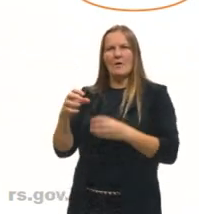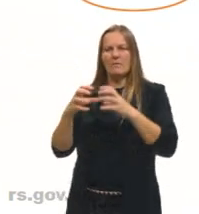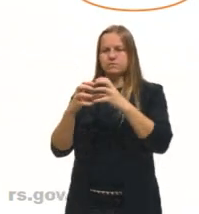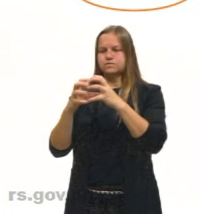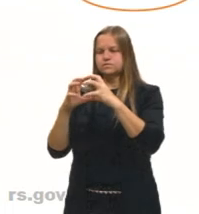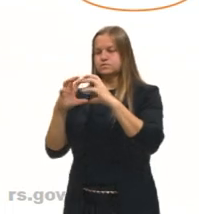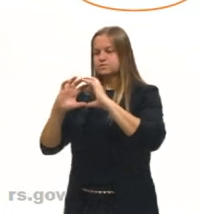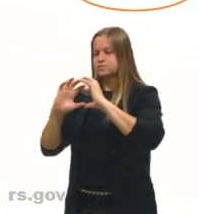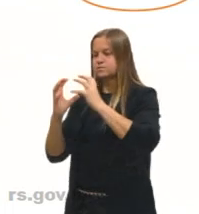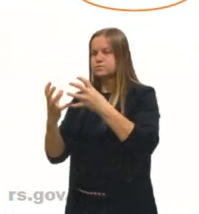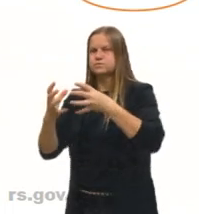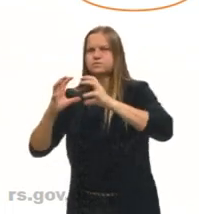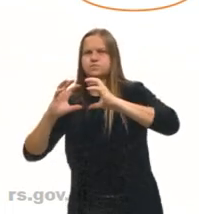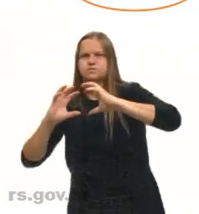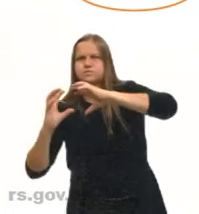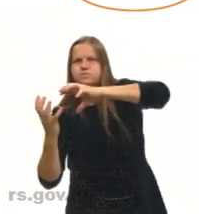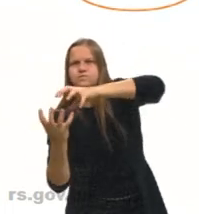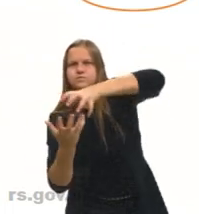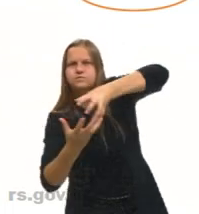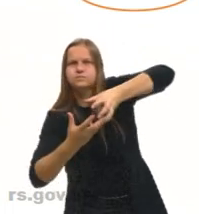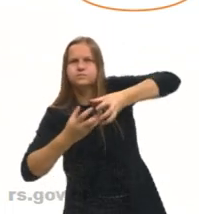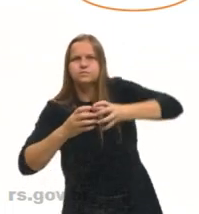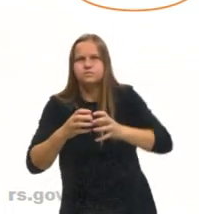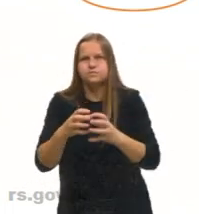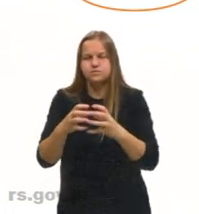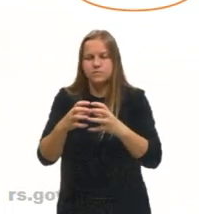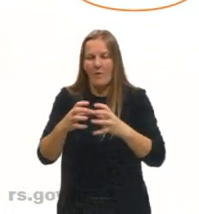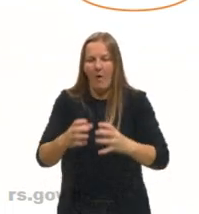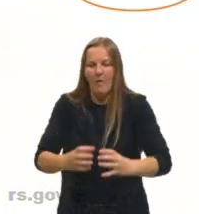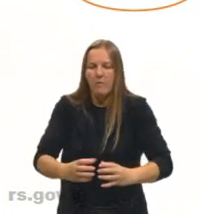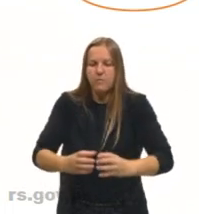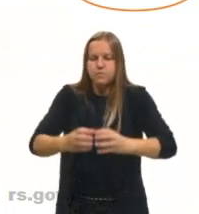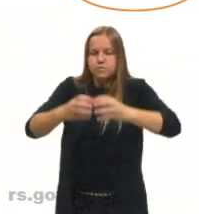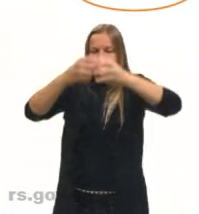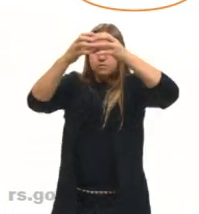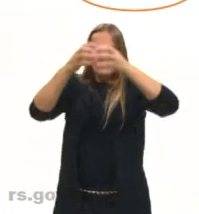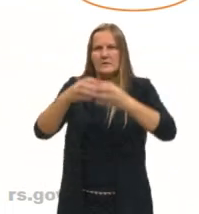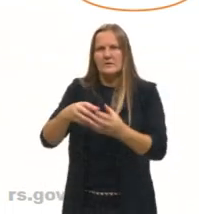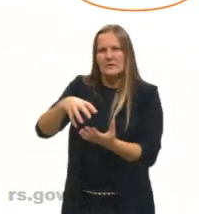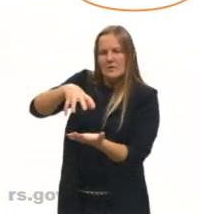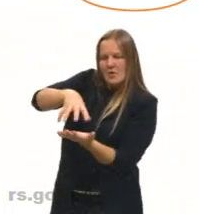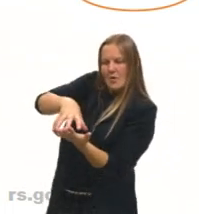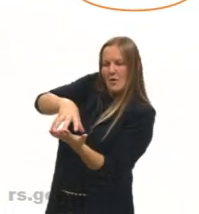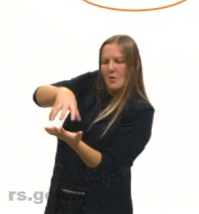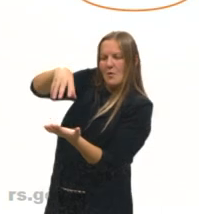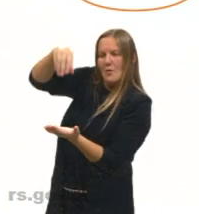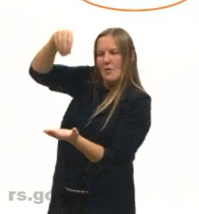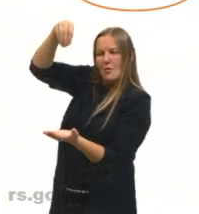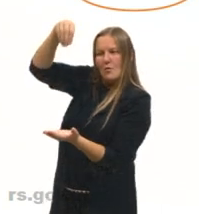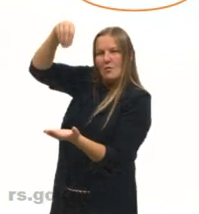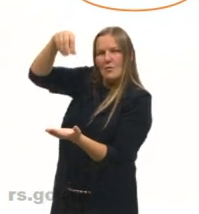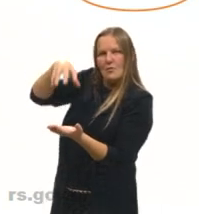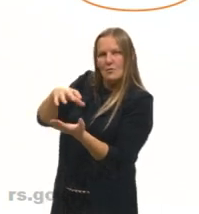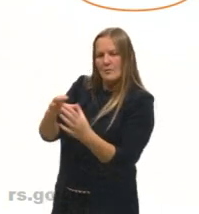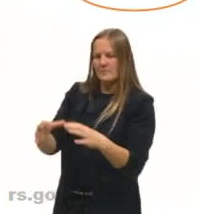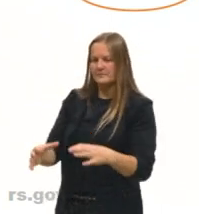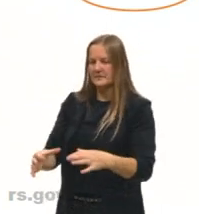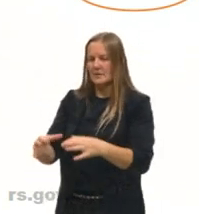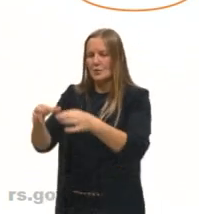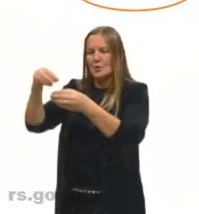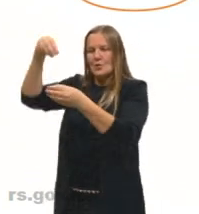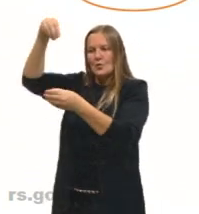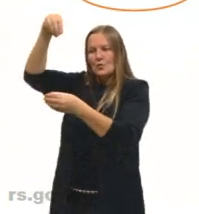Bolota aí e colocasse ela desenhar se ela através um cilindro cone é como se eu colocasse um chapeuzinho ele em cima dele